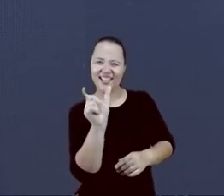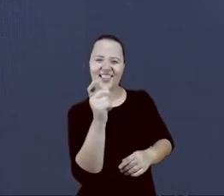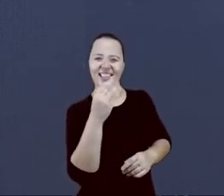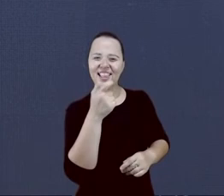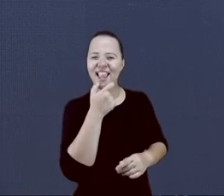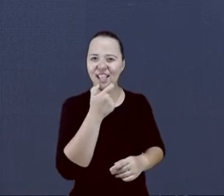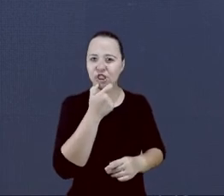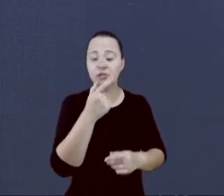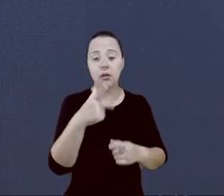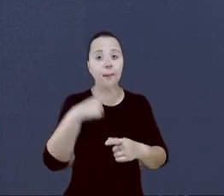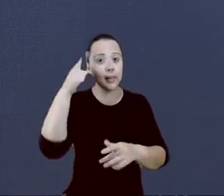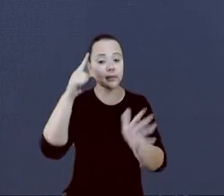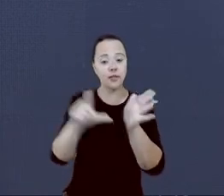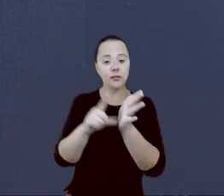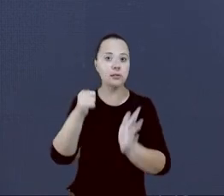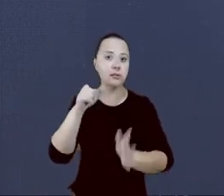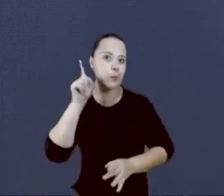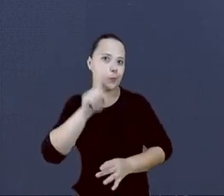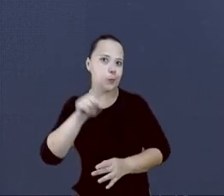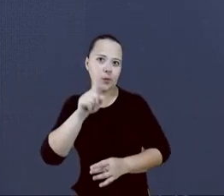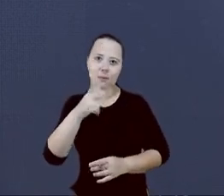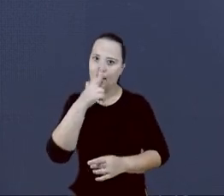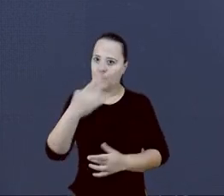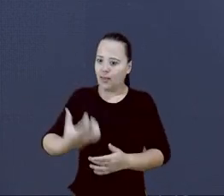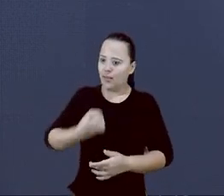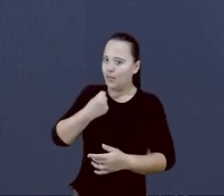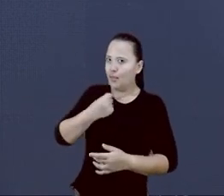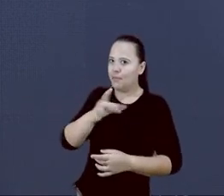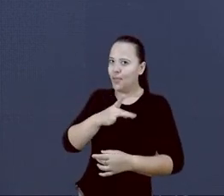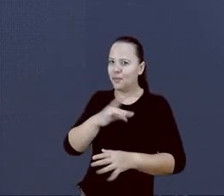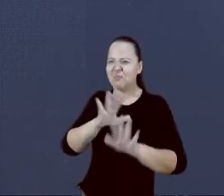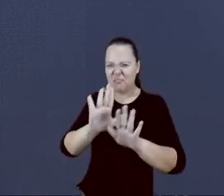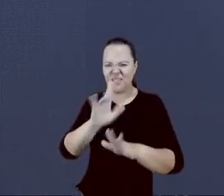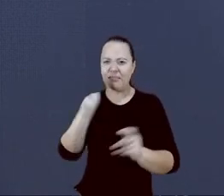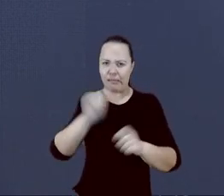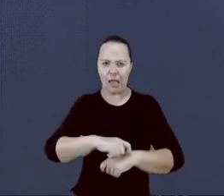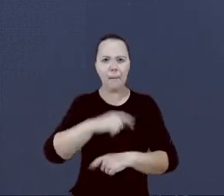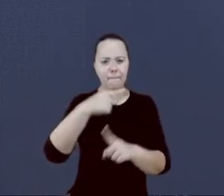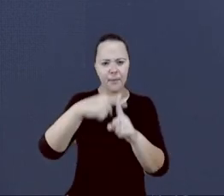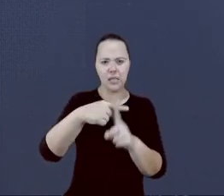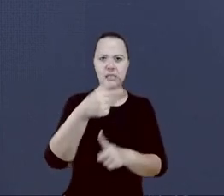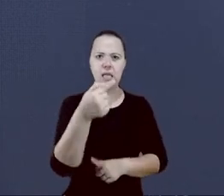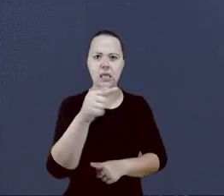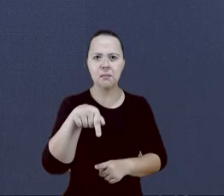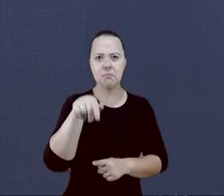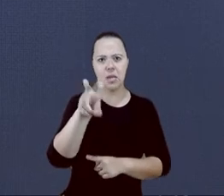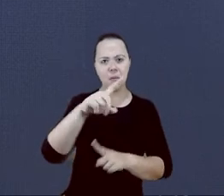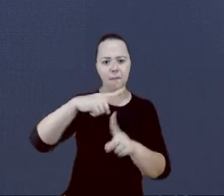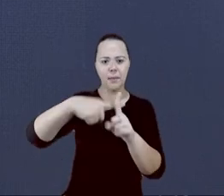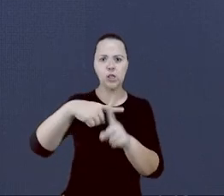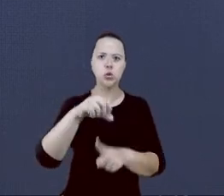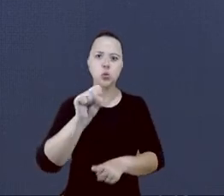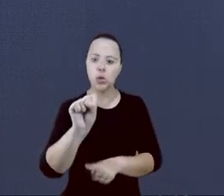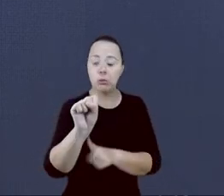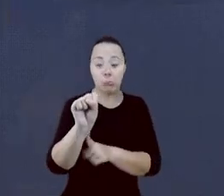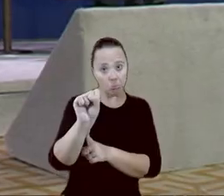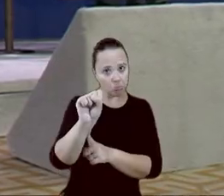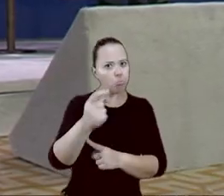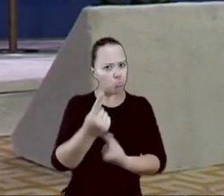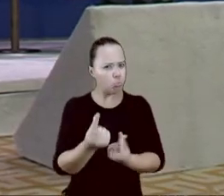americano a gente sempre fica meio mais pagando IPCA mais sete meses é mais oito carrego próximo de oito é uma